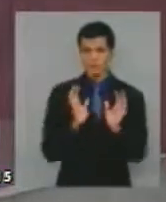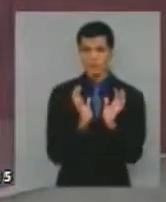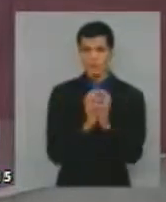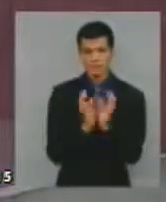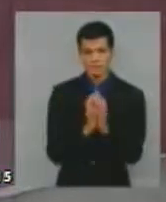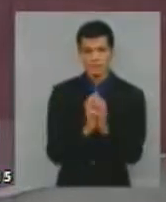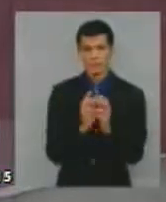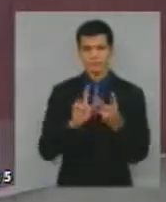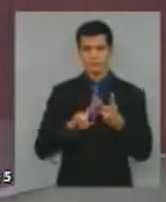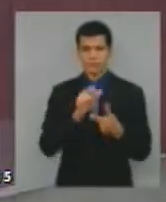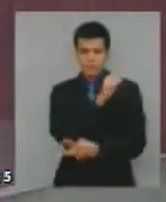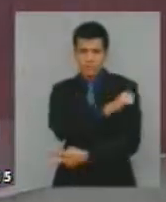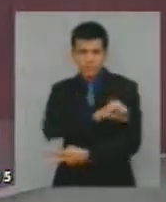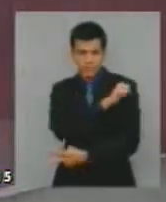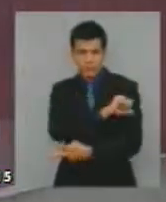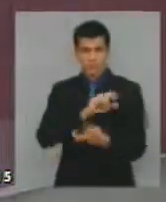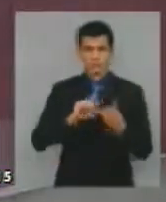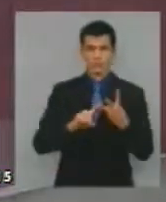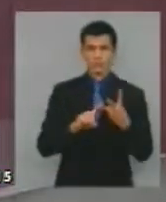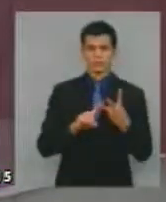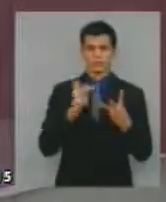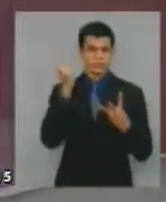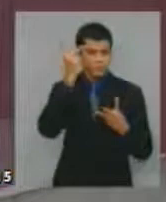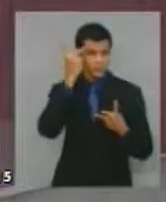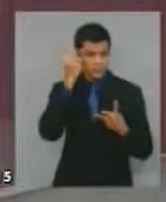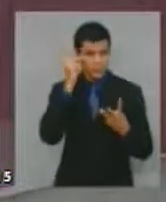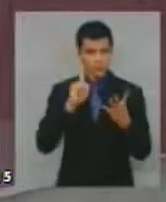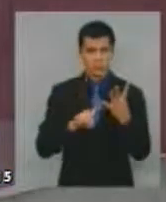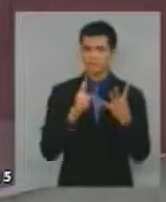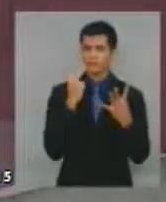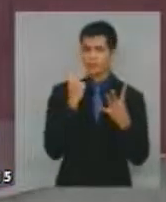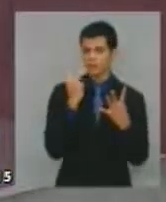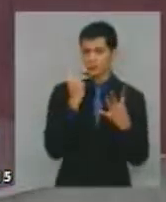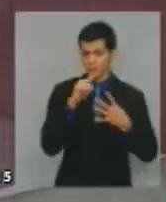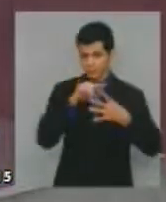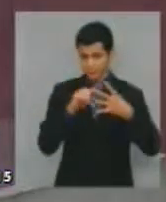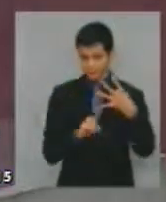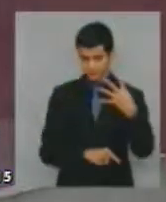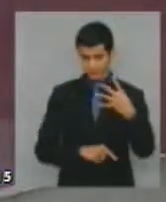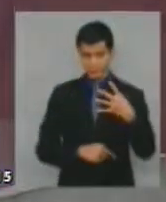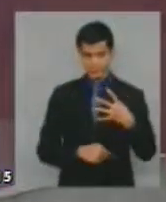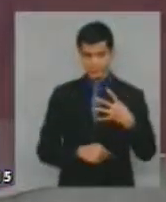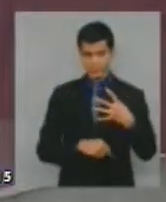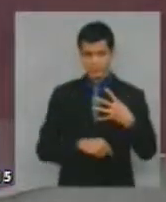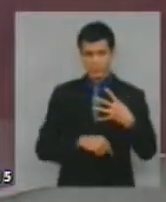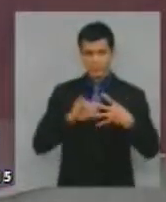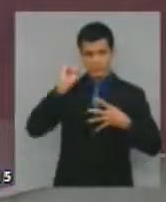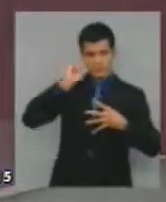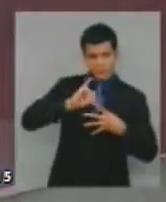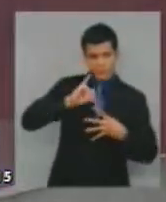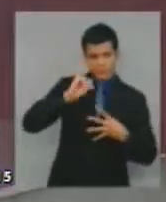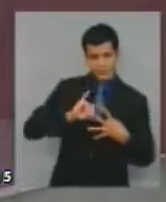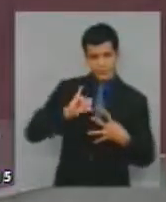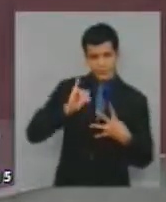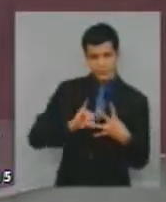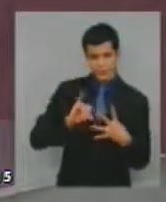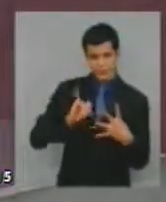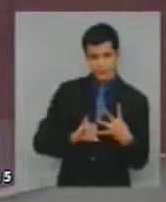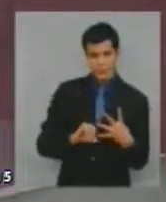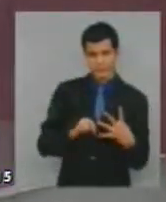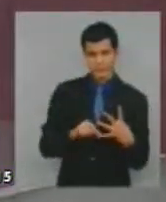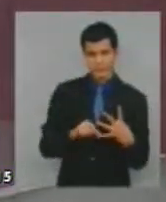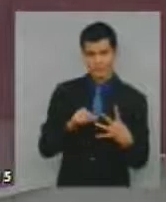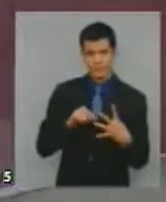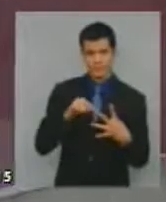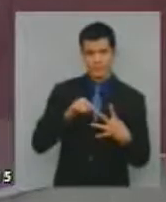São Paulo e Fortaleza, entre 2005 e 2012. Repito, Rio, São Paulo, Recife, Fortaleza,